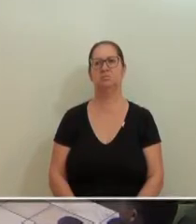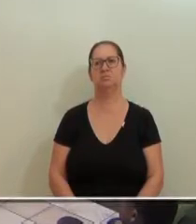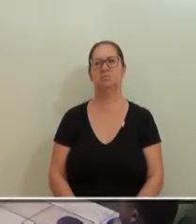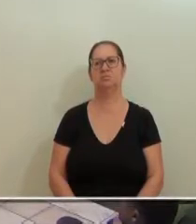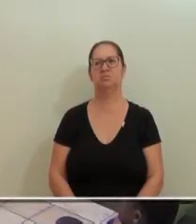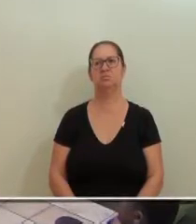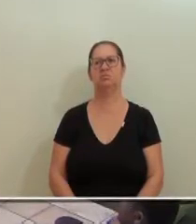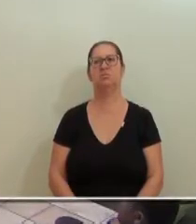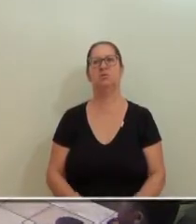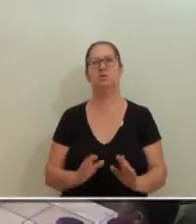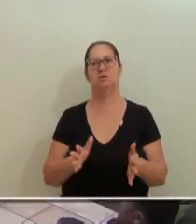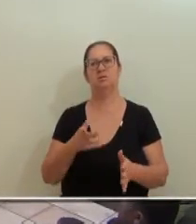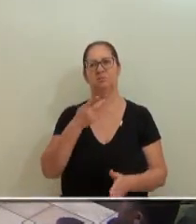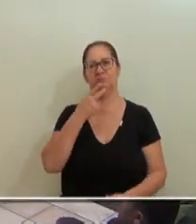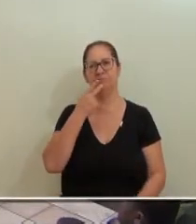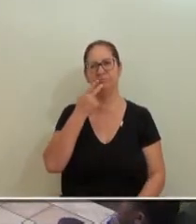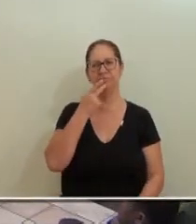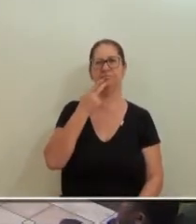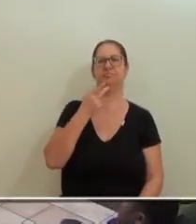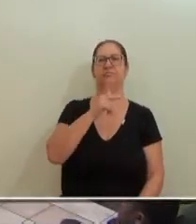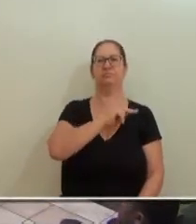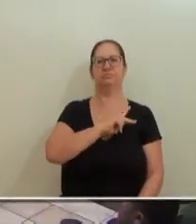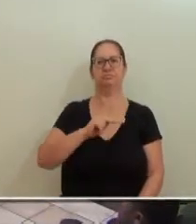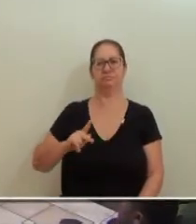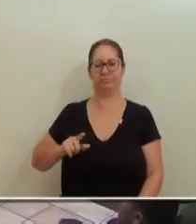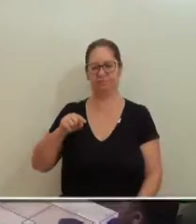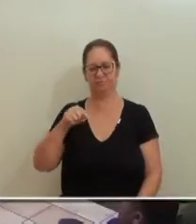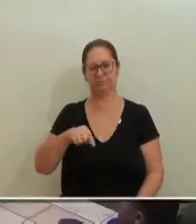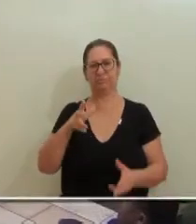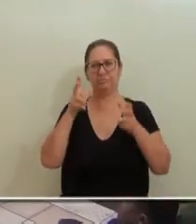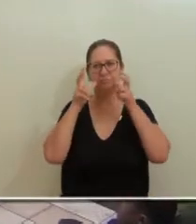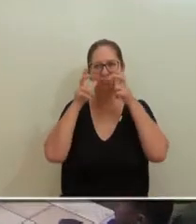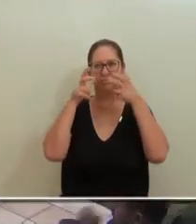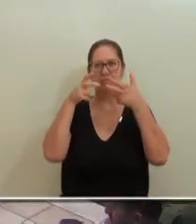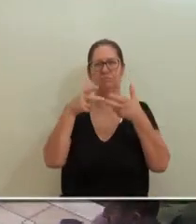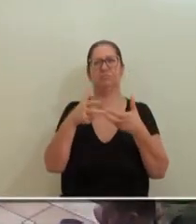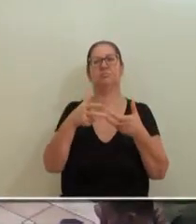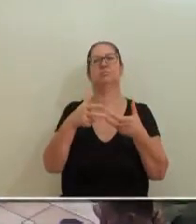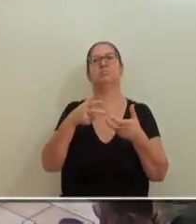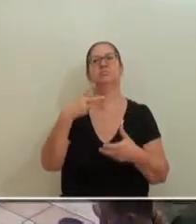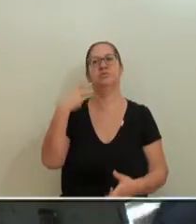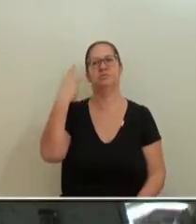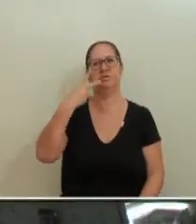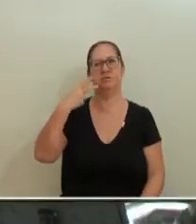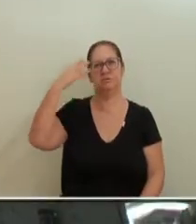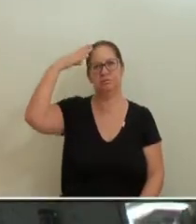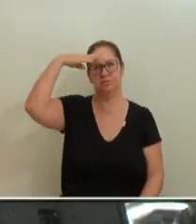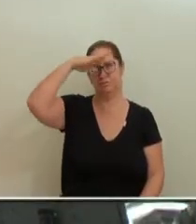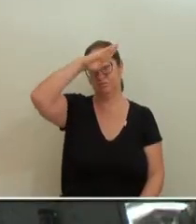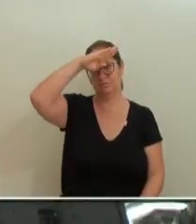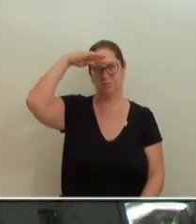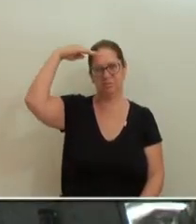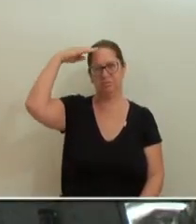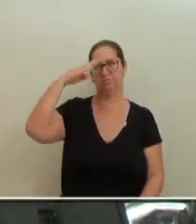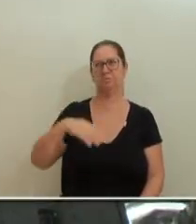Com a palavra, o excelentíssimo senhor presidente dessa sessão solene, vereador Márcio Rosa.